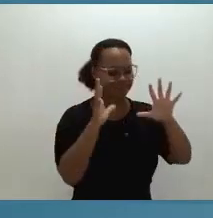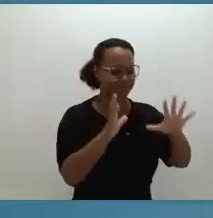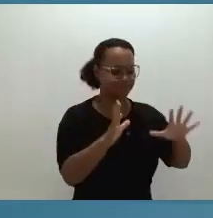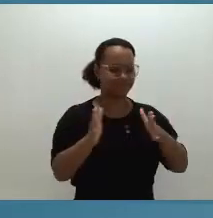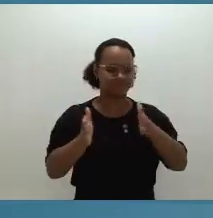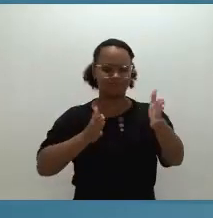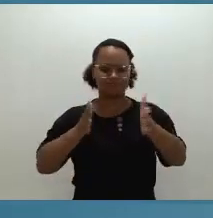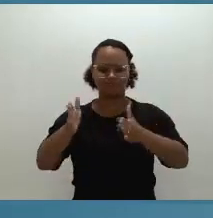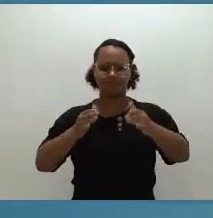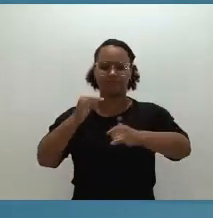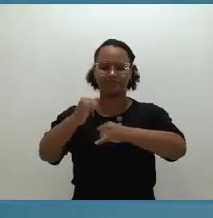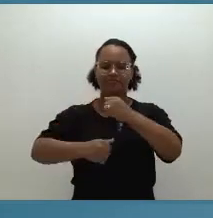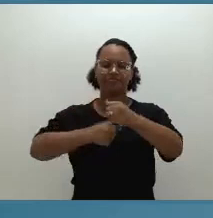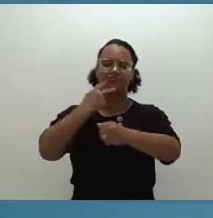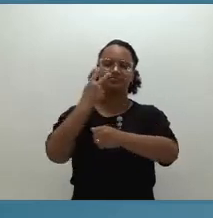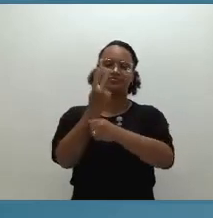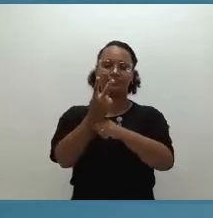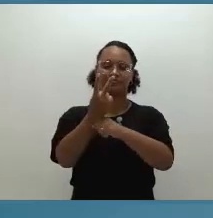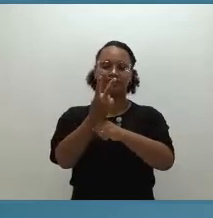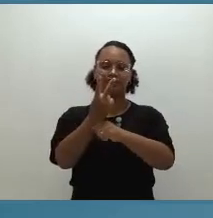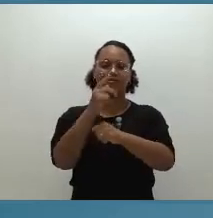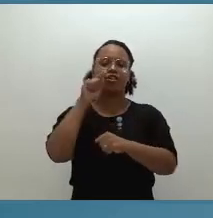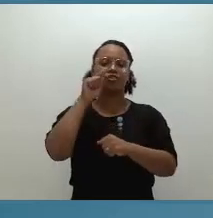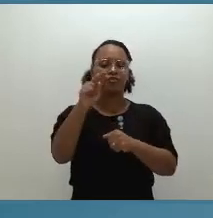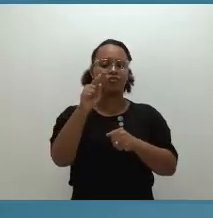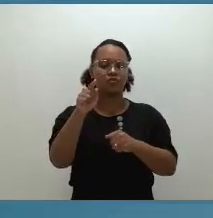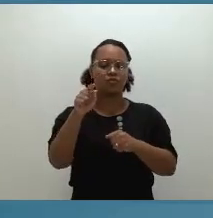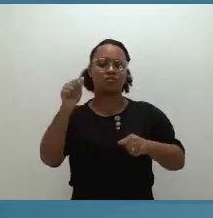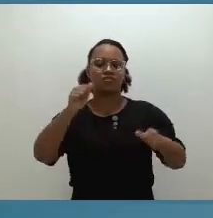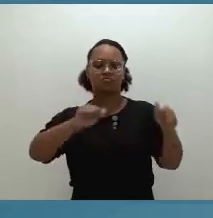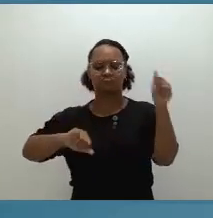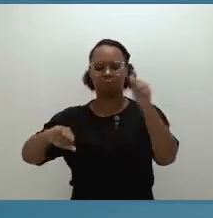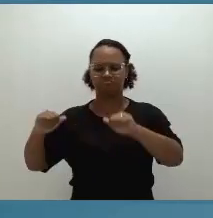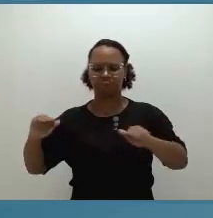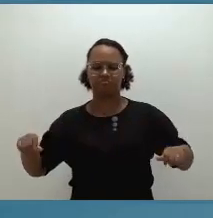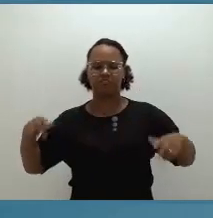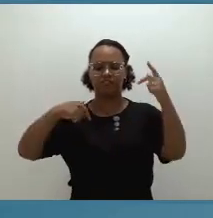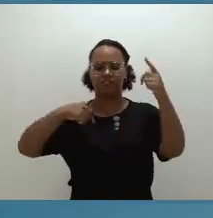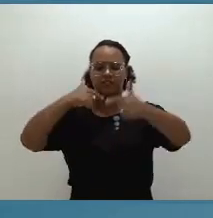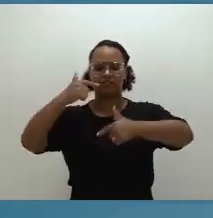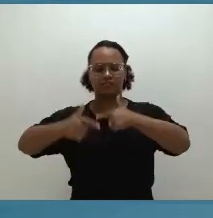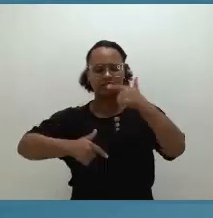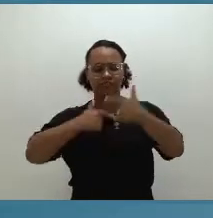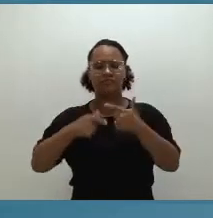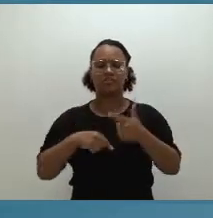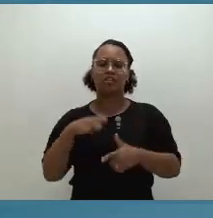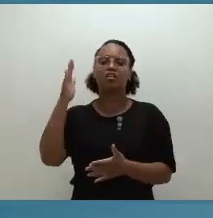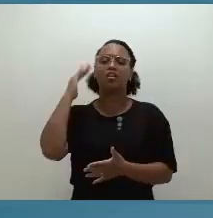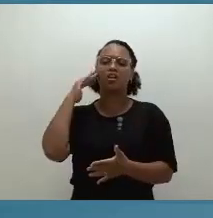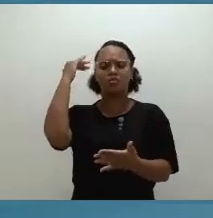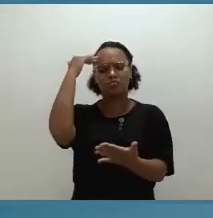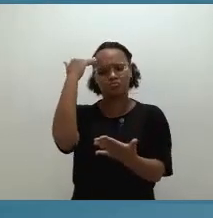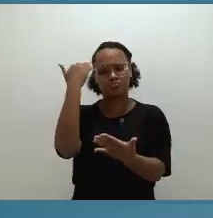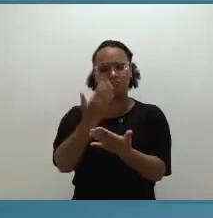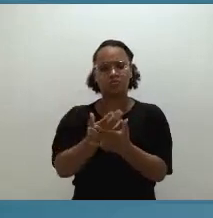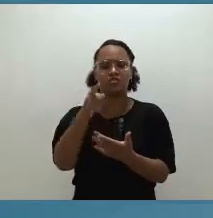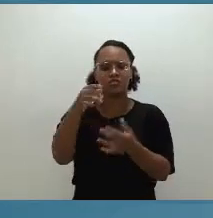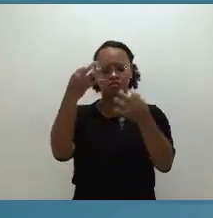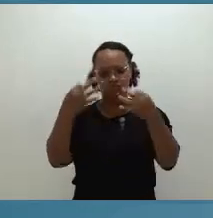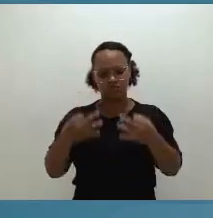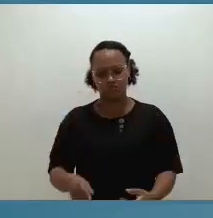dois anos que vocês irão ter pela frente, que eu tenho certeza que será com